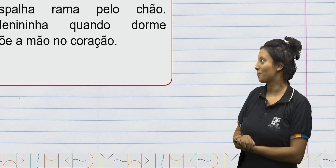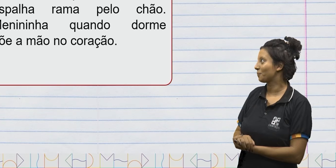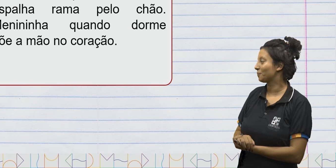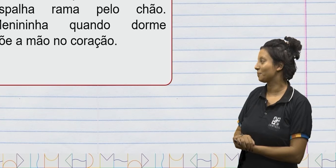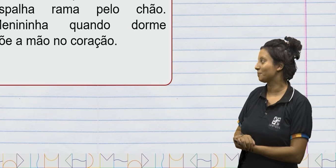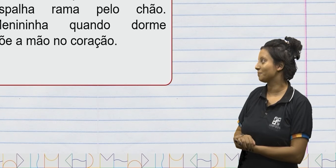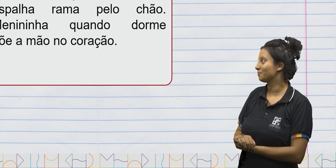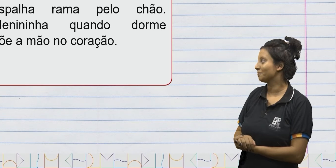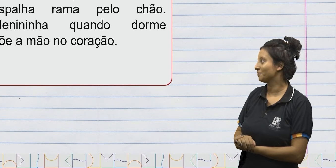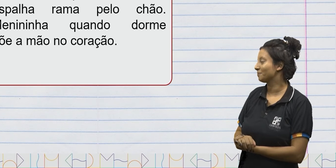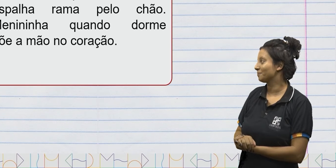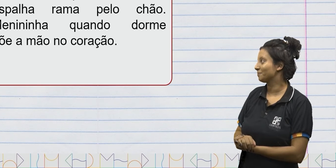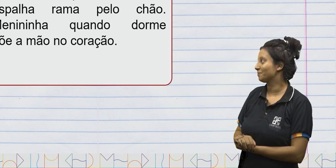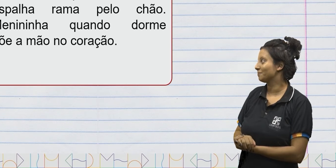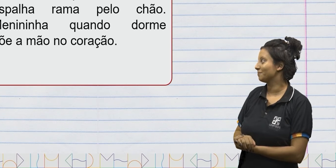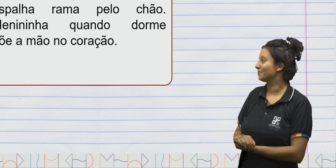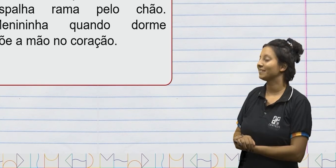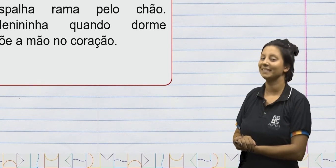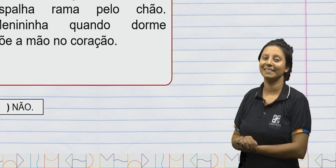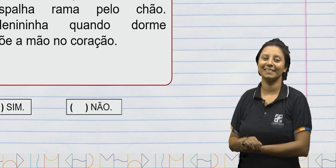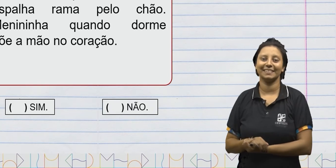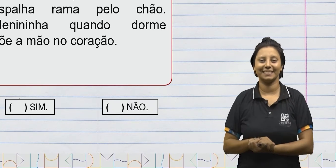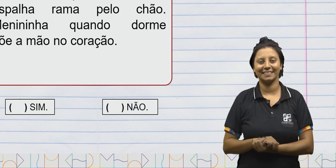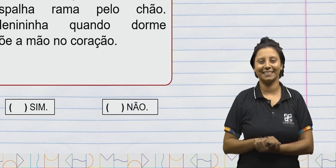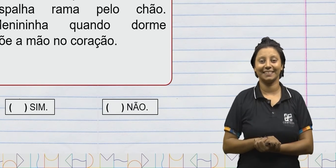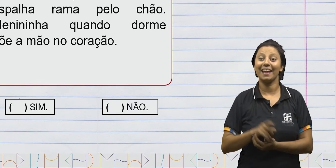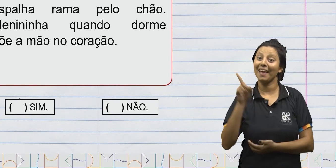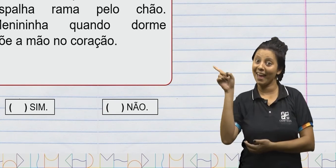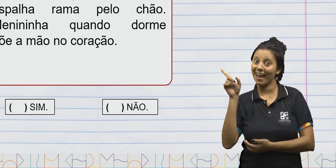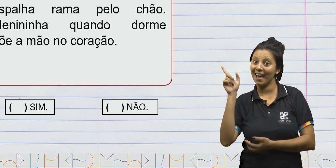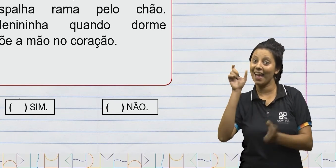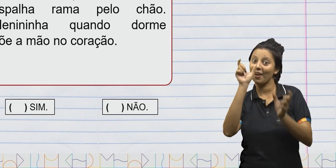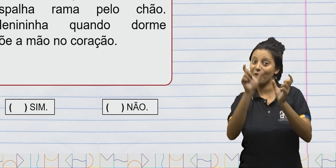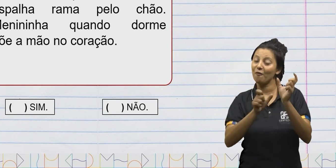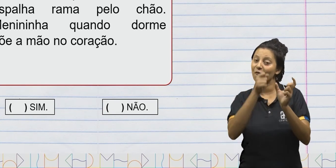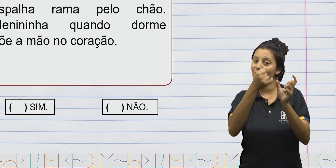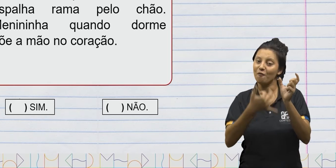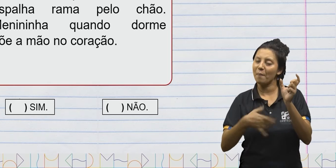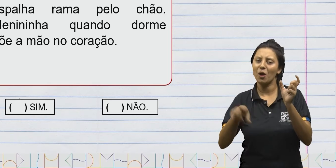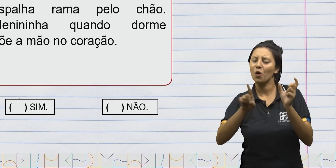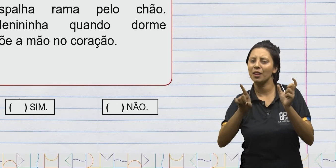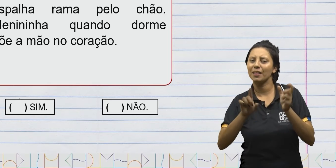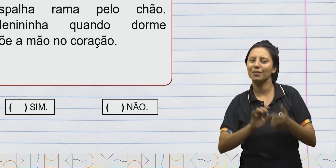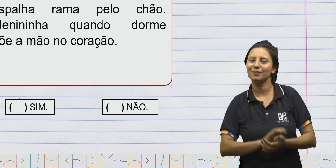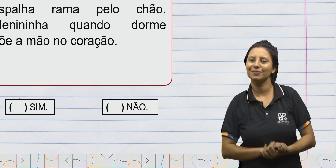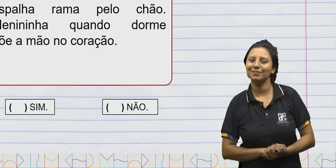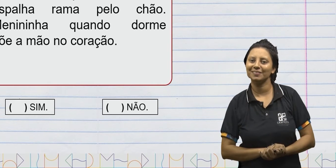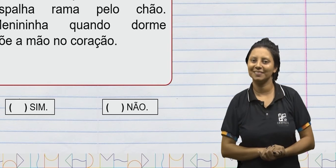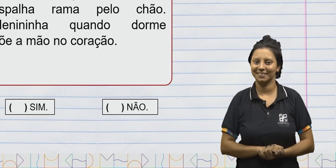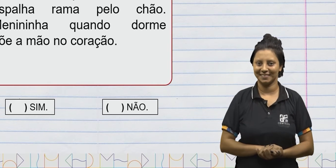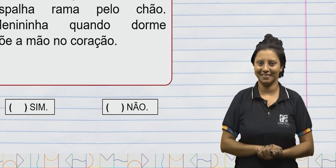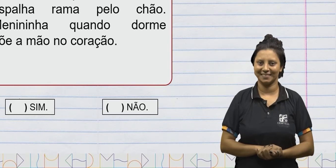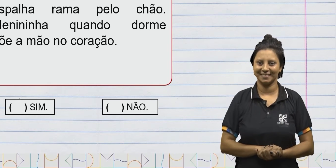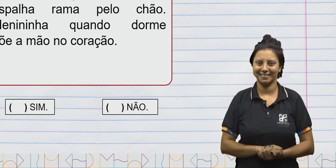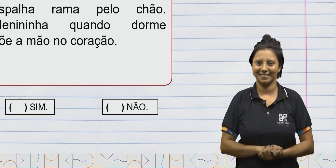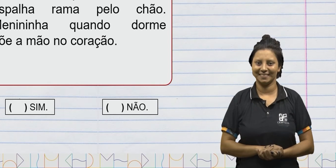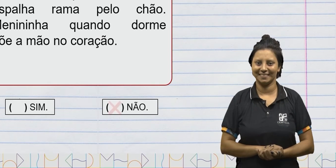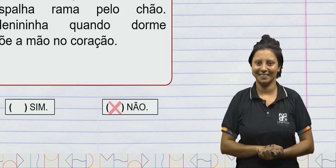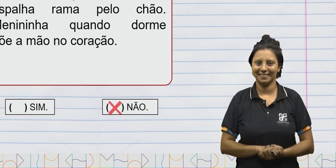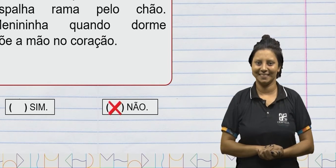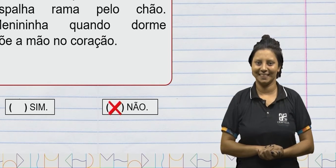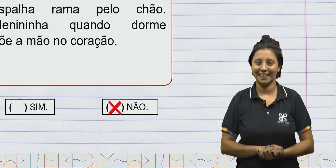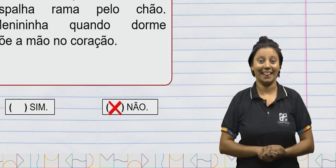quando dorme, põe a mão no coração. E aí, esse texto é um verbete? Sim ou não?